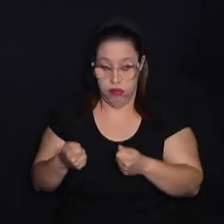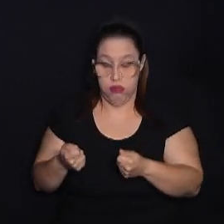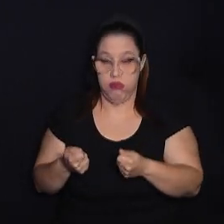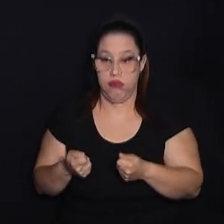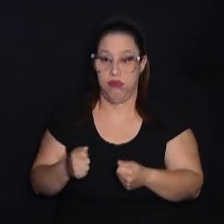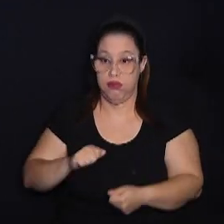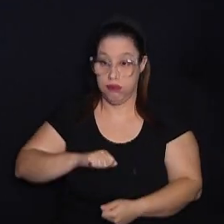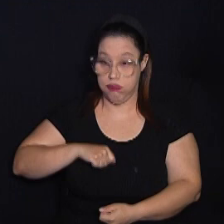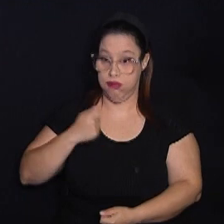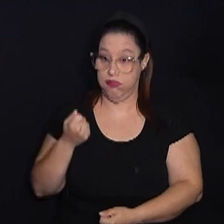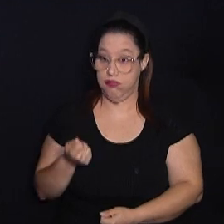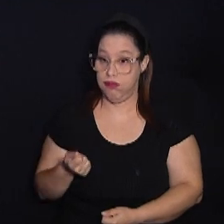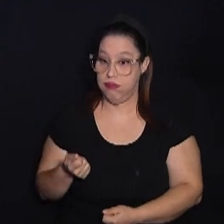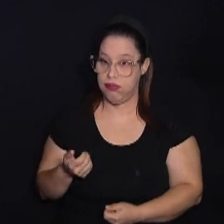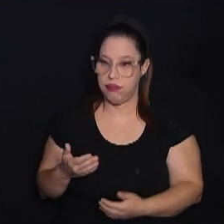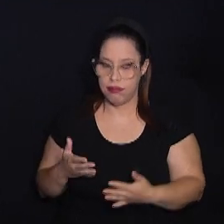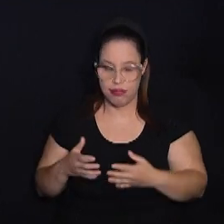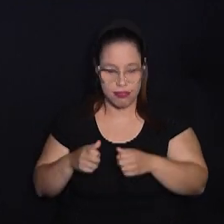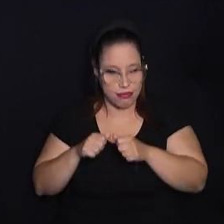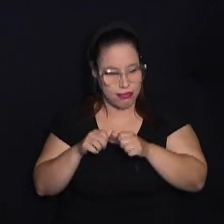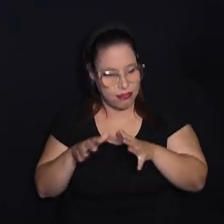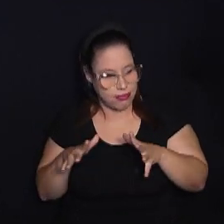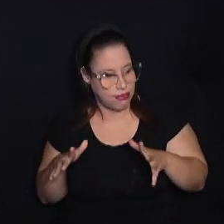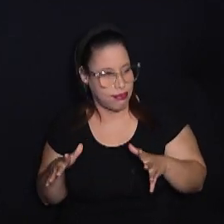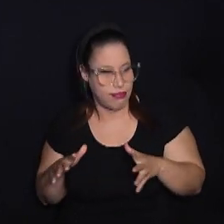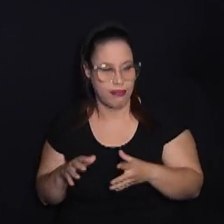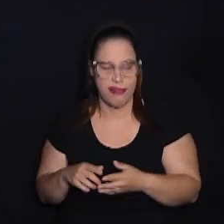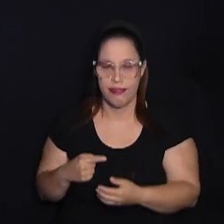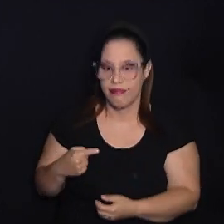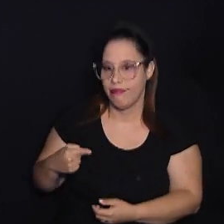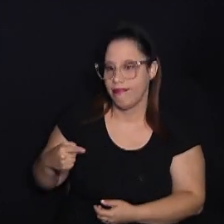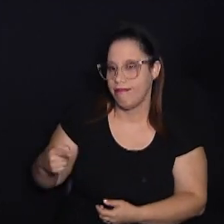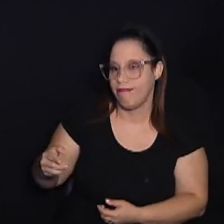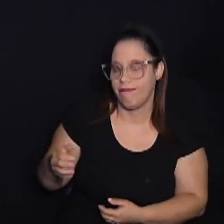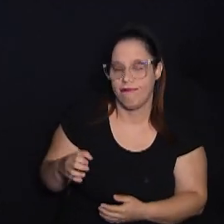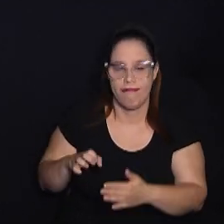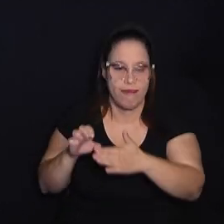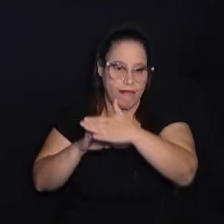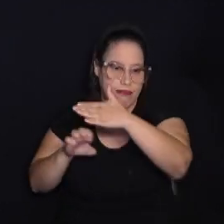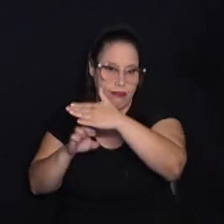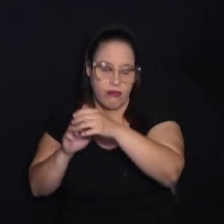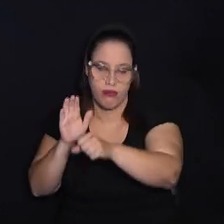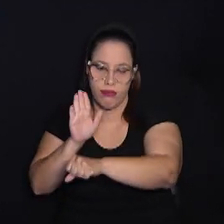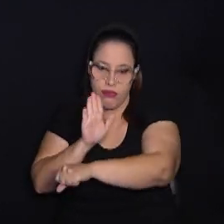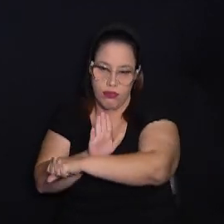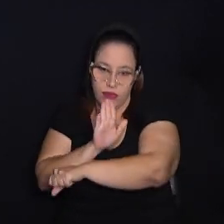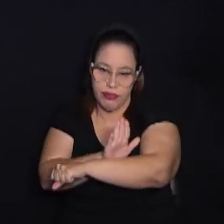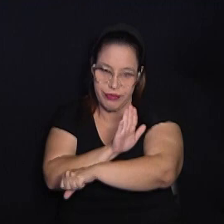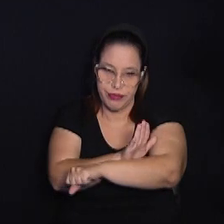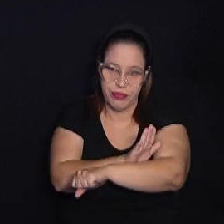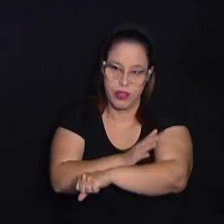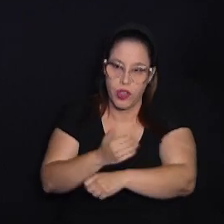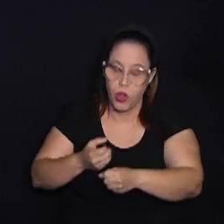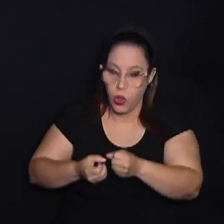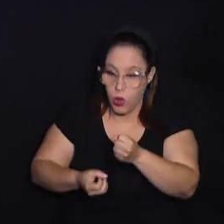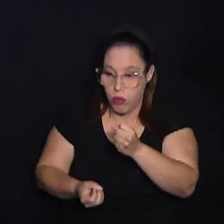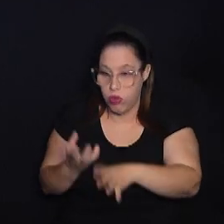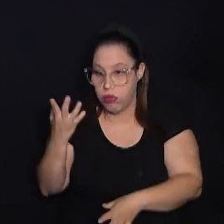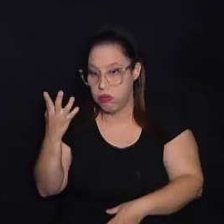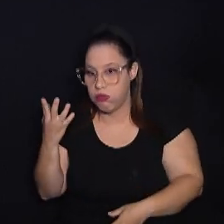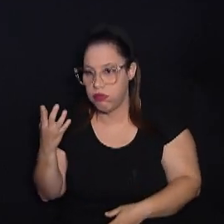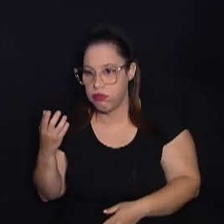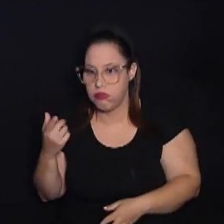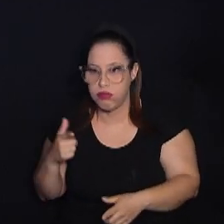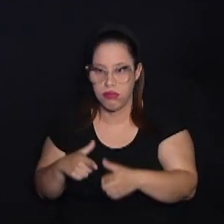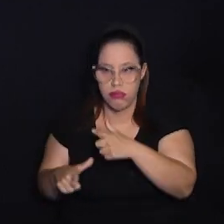dedicação nessa pujança que nós levamos nas empresas, né, ajudamos as empresas para impulsionar os negócios